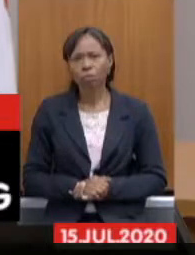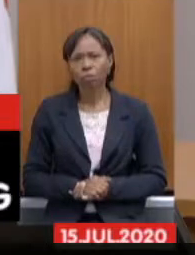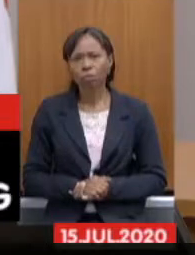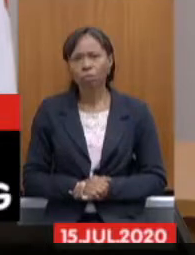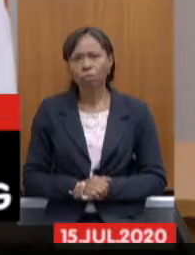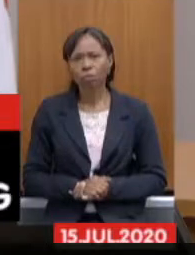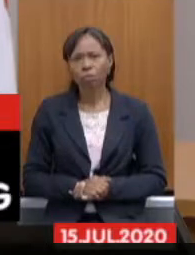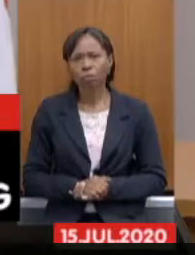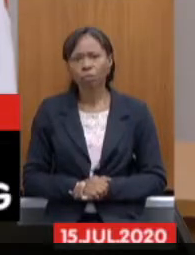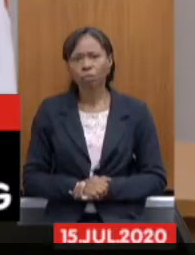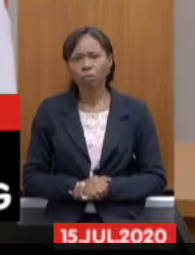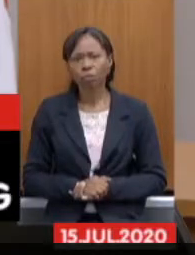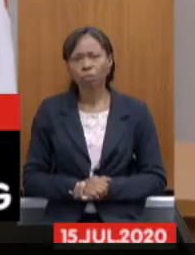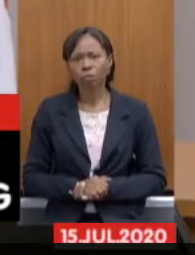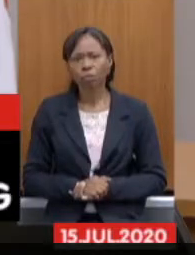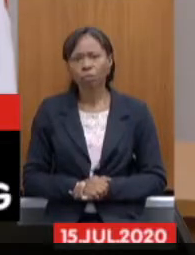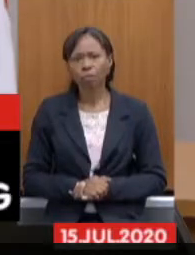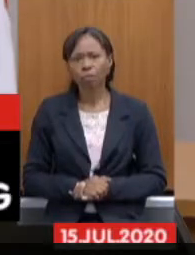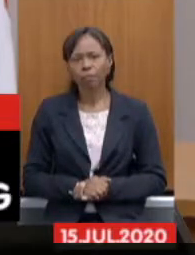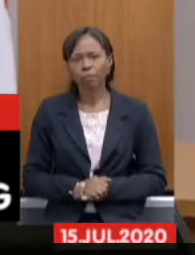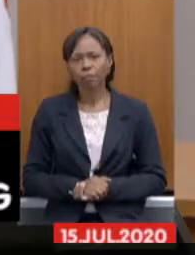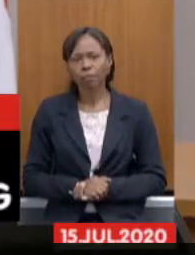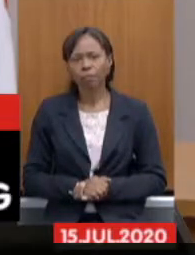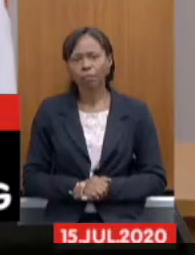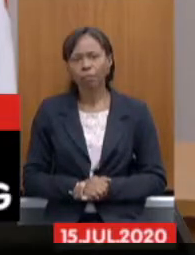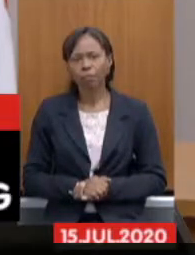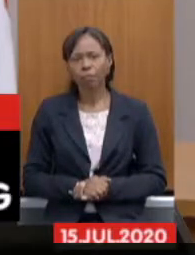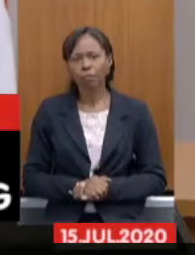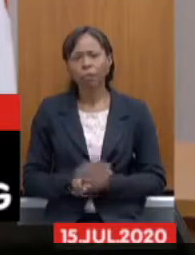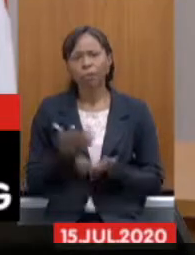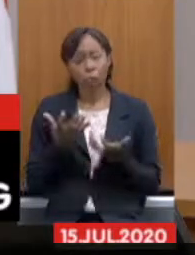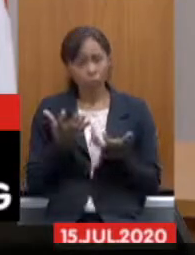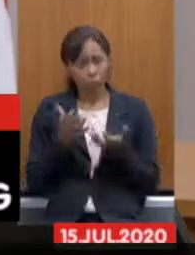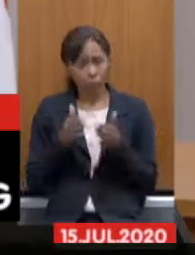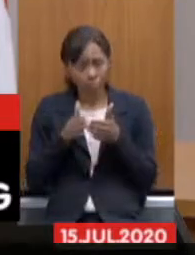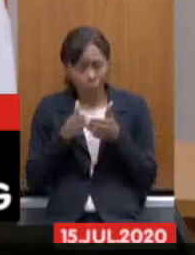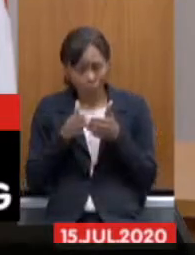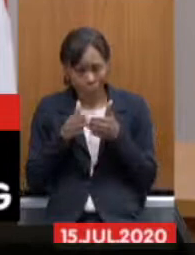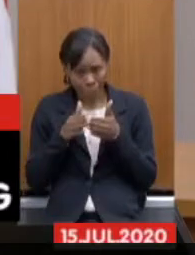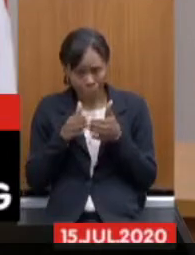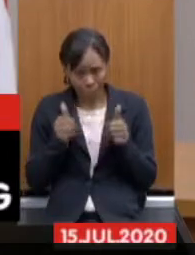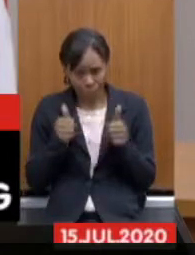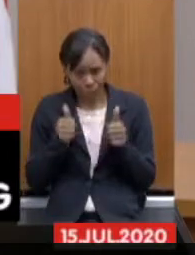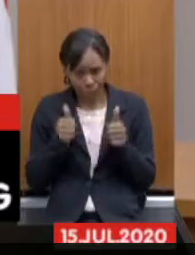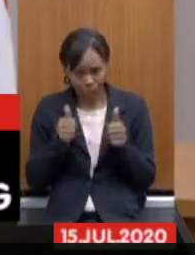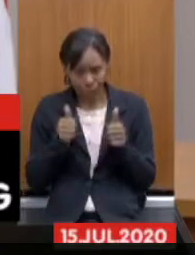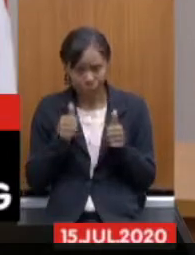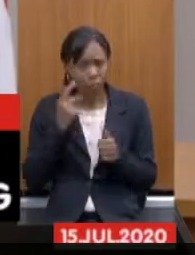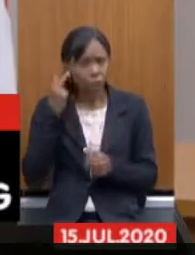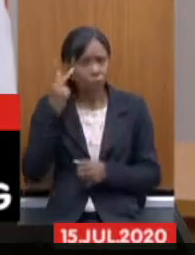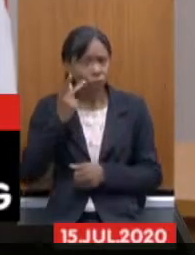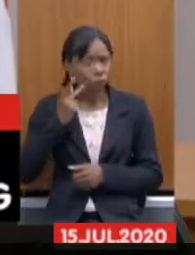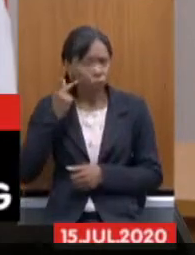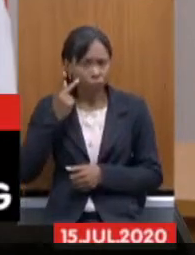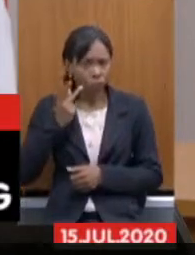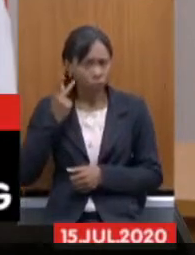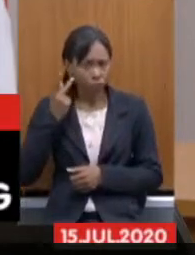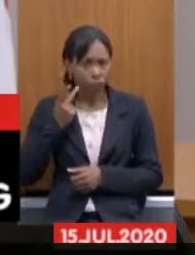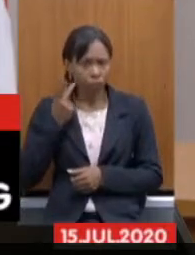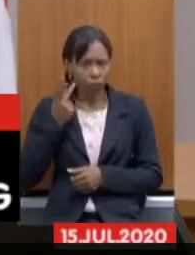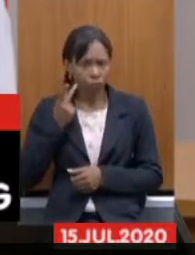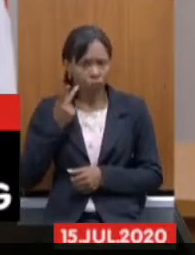livro aberto com ele queria pedir aos parlamentares